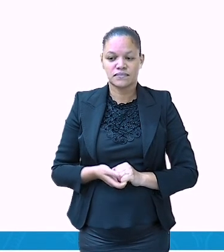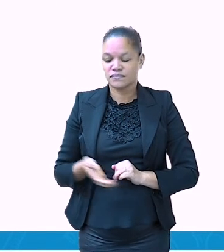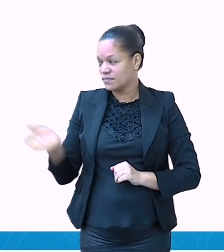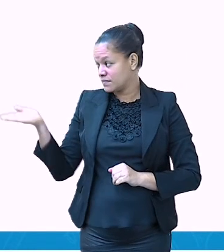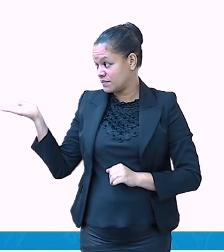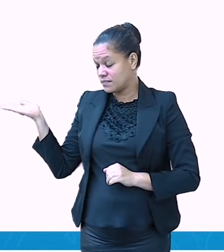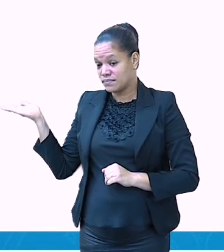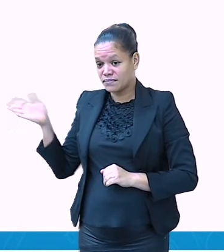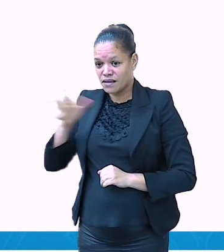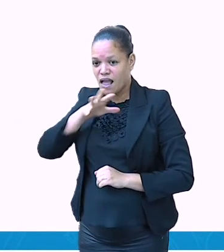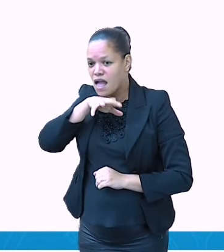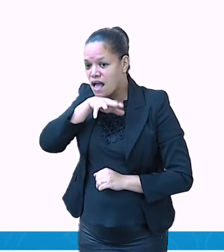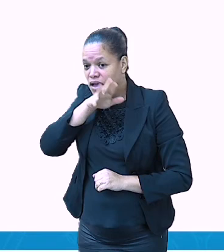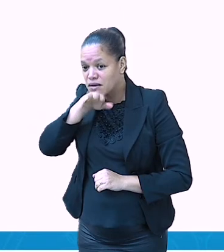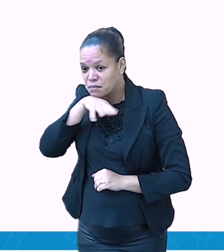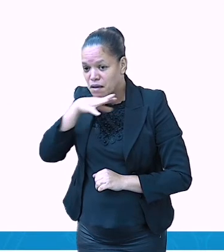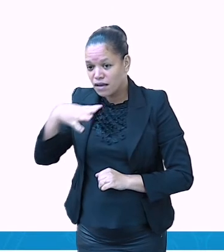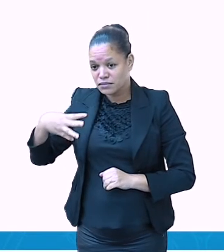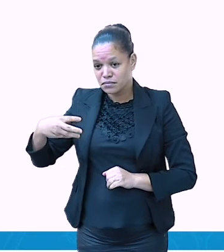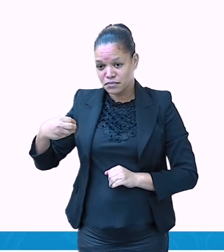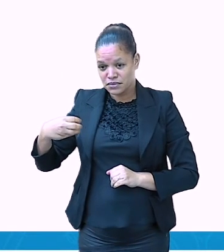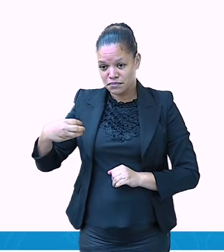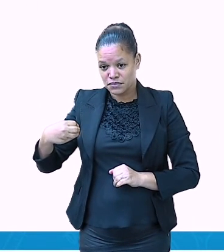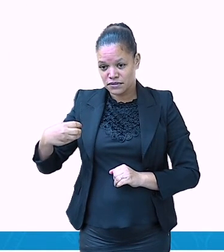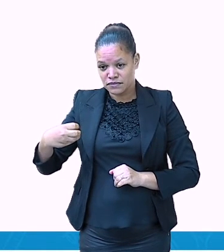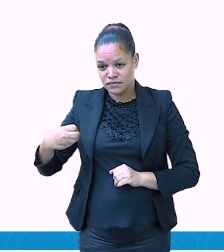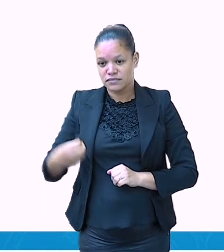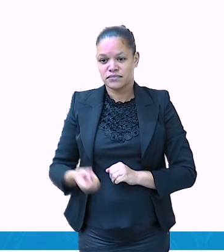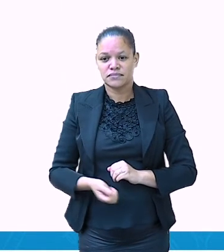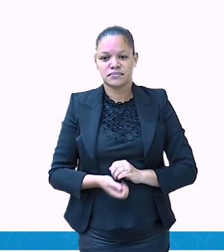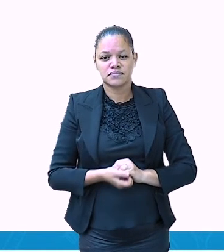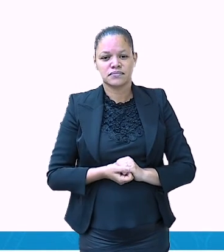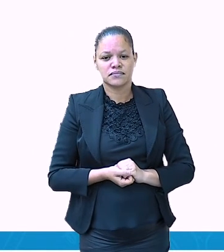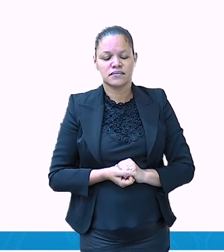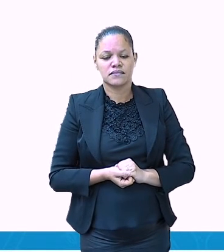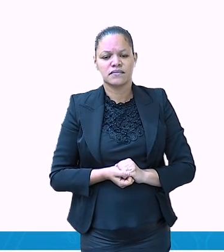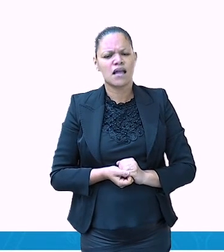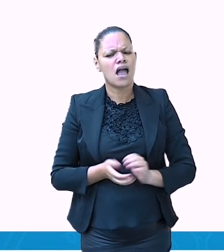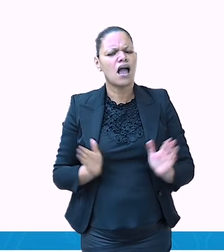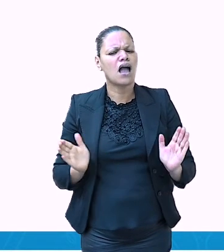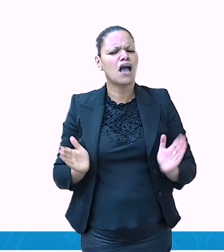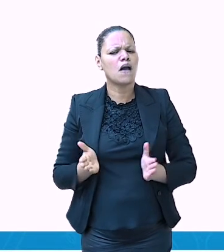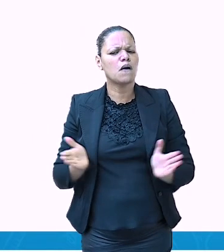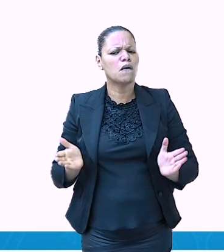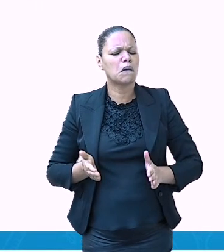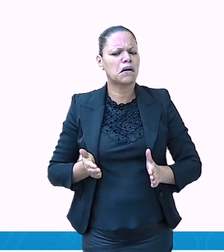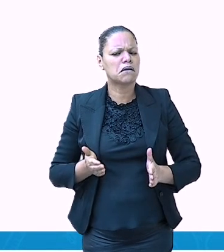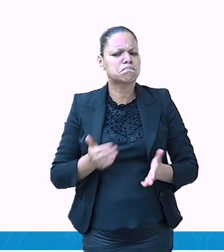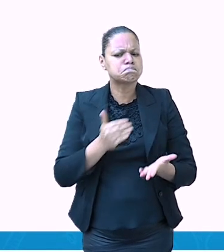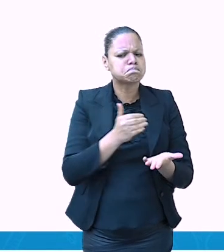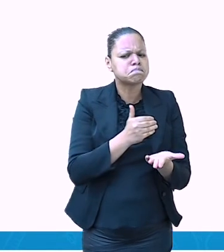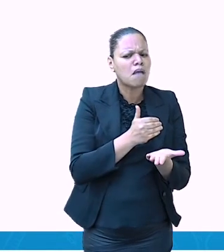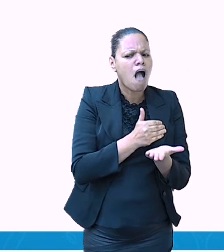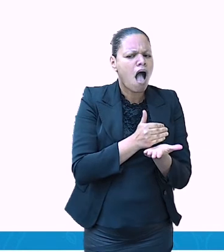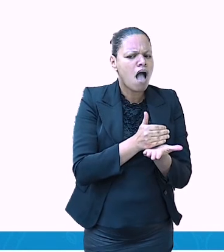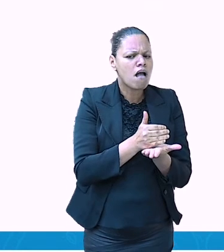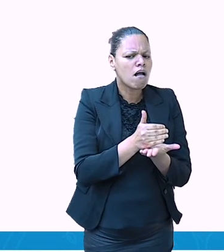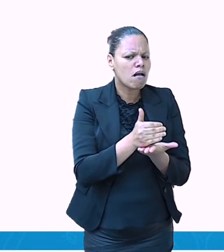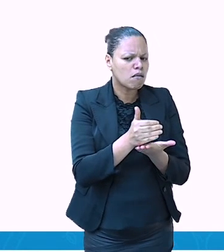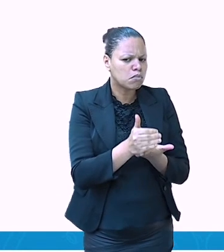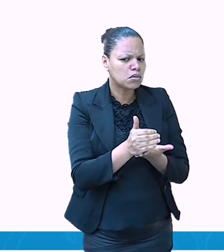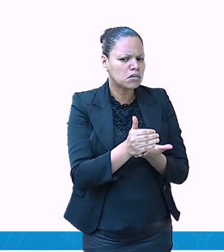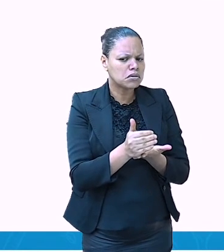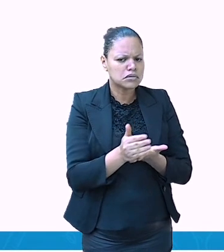Ok? Mamíferos. E aqui na parte da reprodução desses animais, o que eles